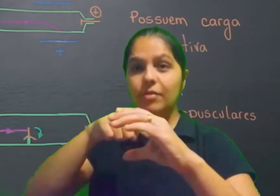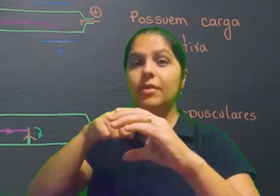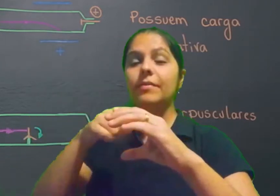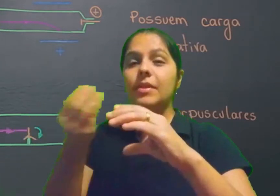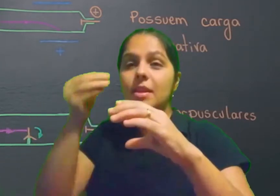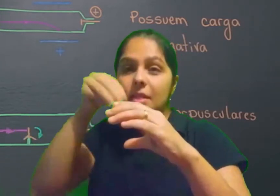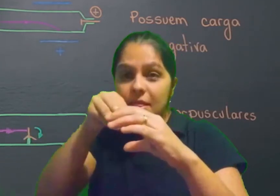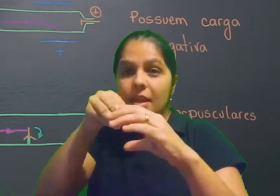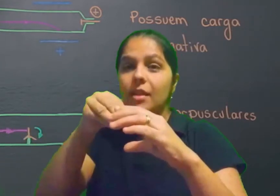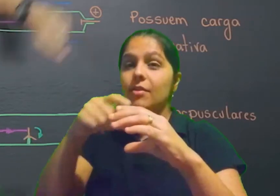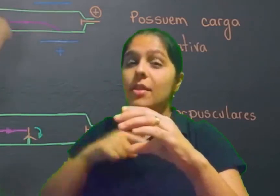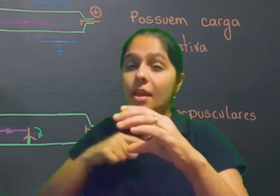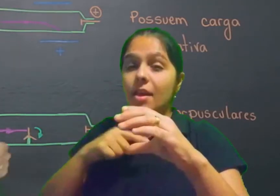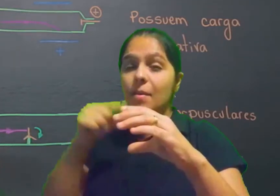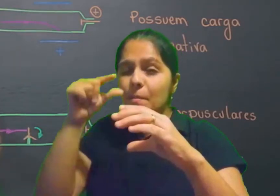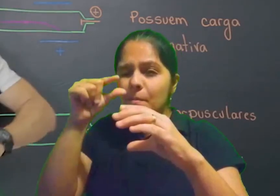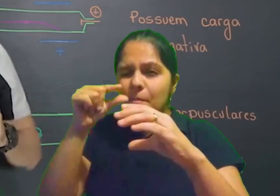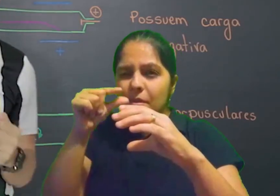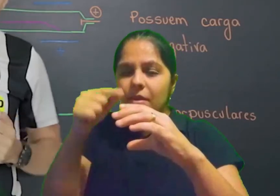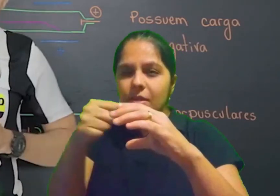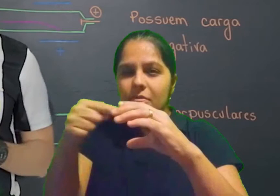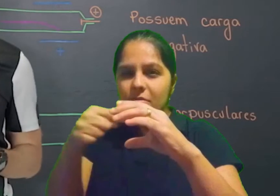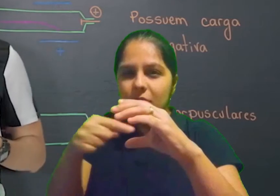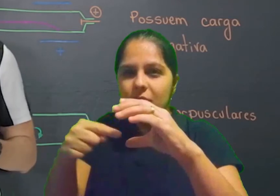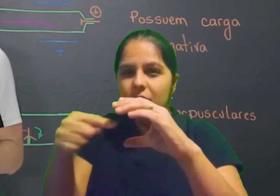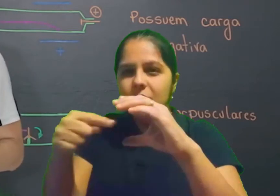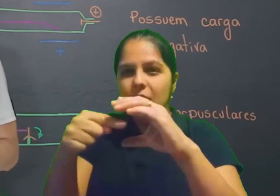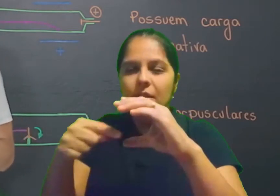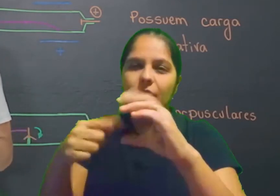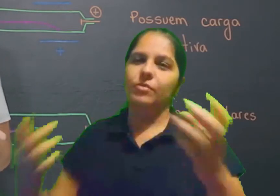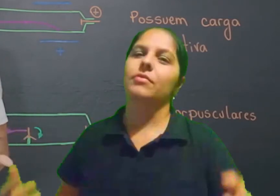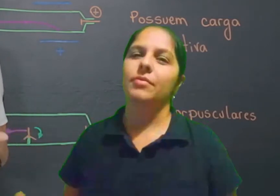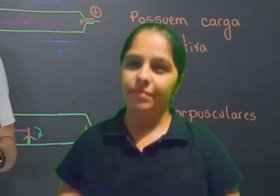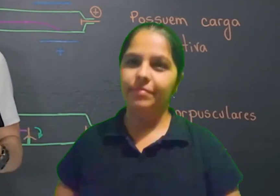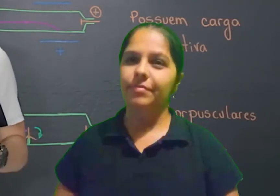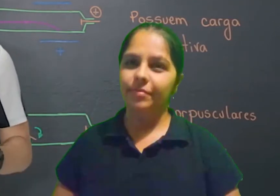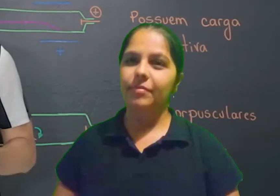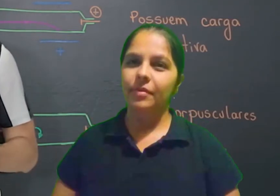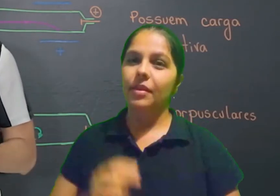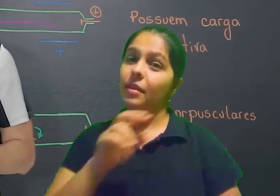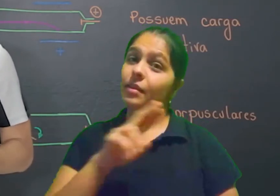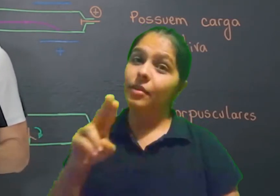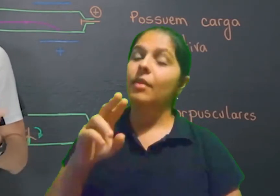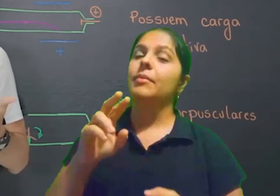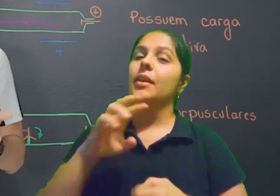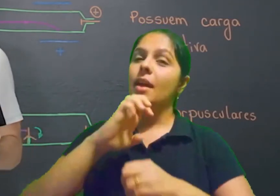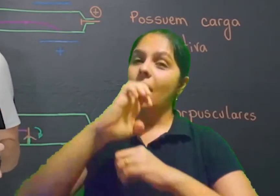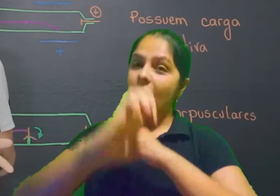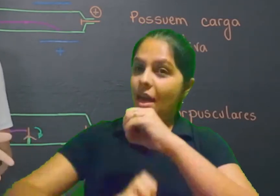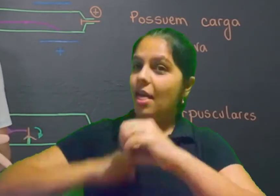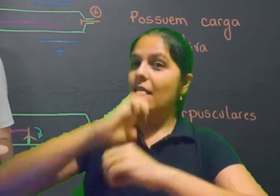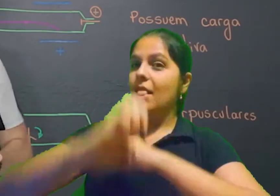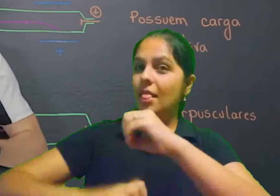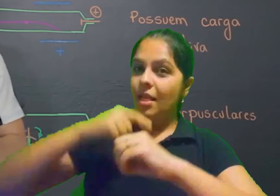existem esferas menorzinhas, pequenininhas com carga negativa, que ele denominou elétron. E eram